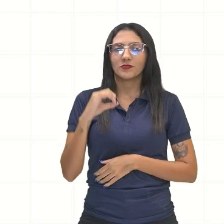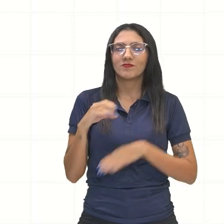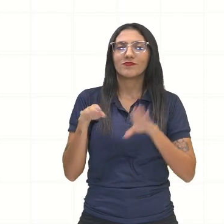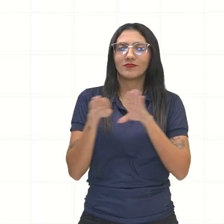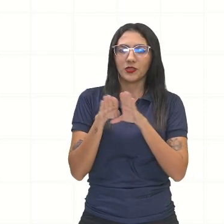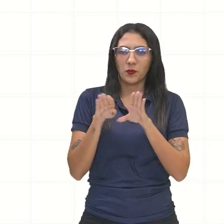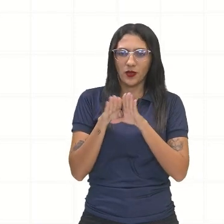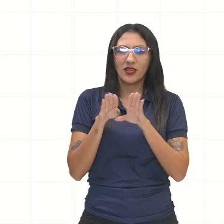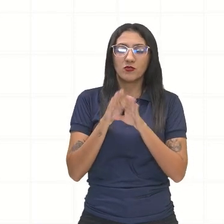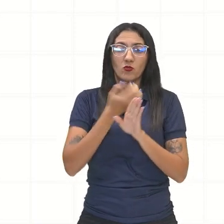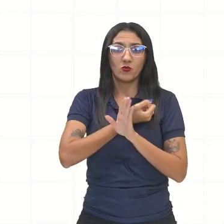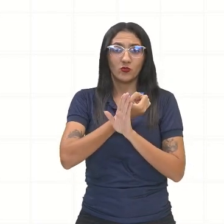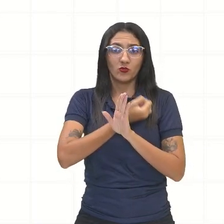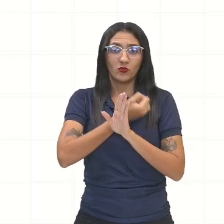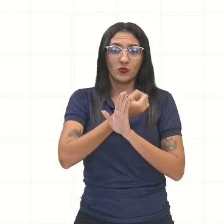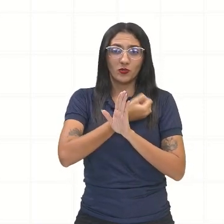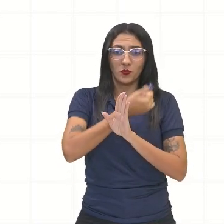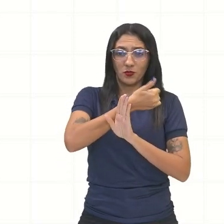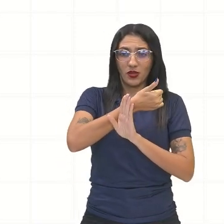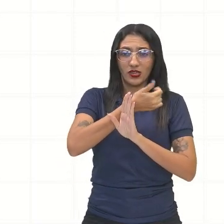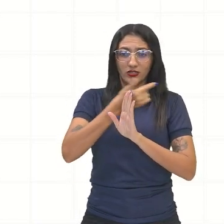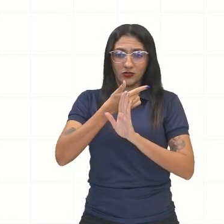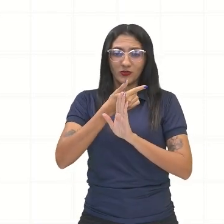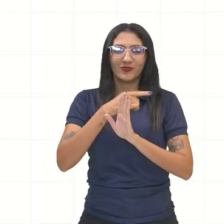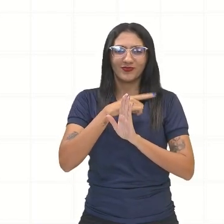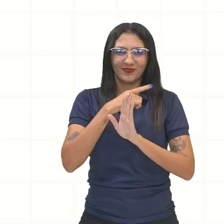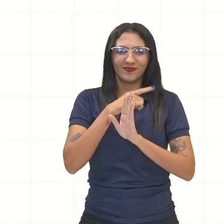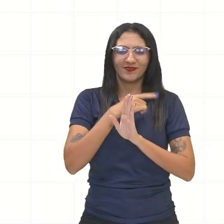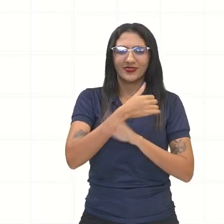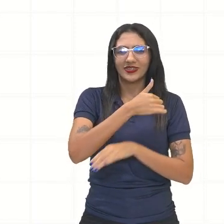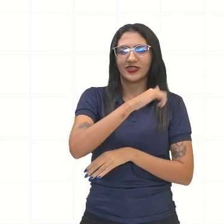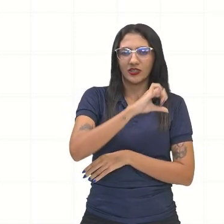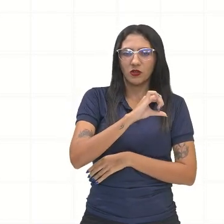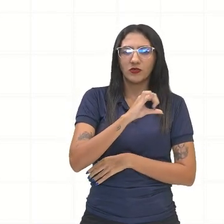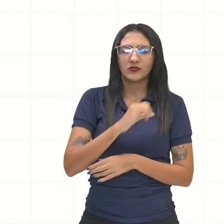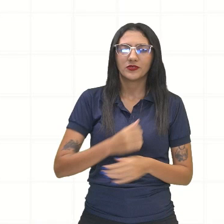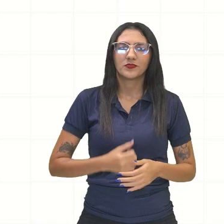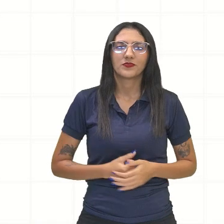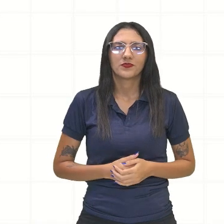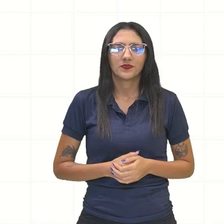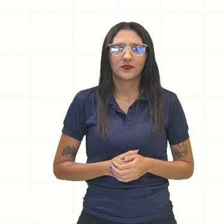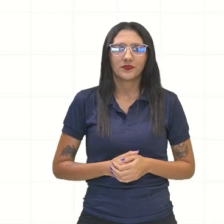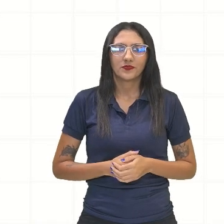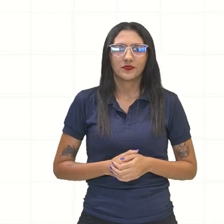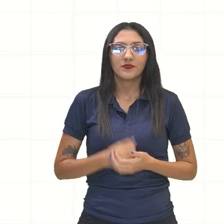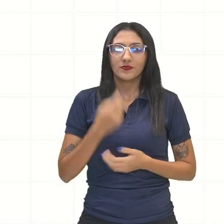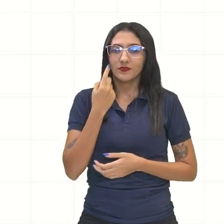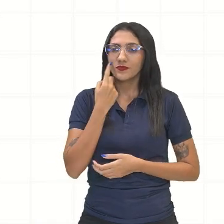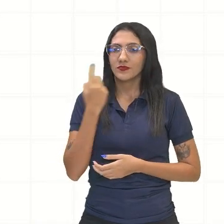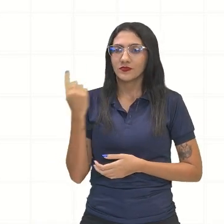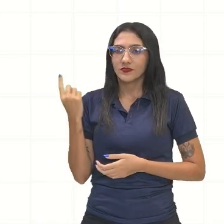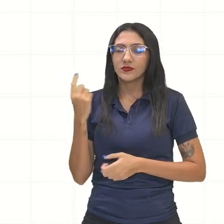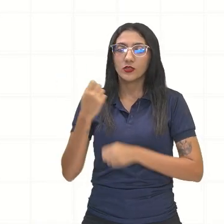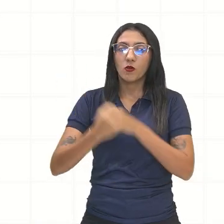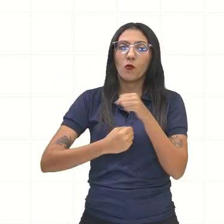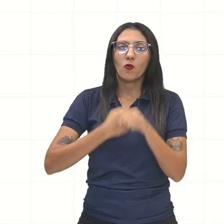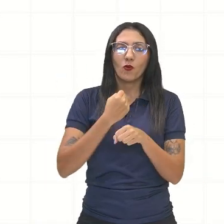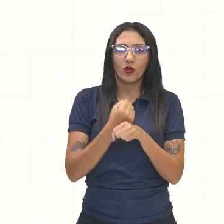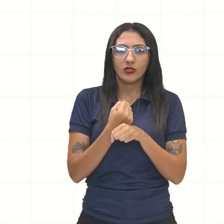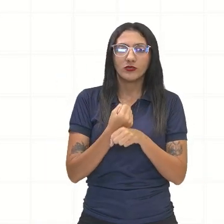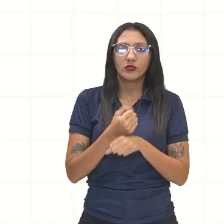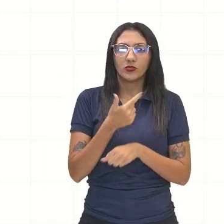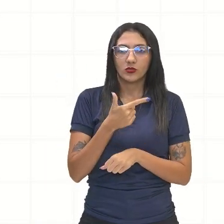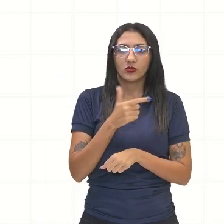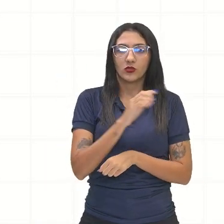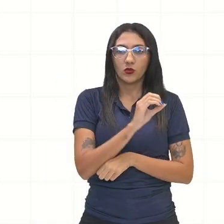aqui na frente. Por isso, século 19. Números romanos. Tá? Aqui, ó. 2000. Então,